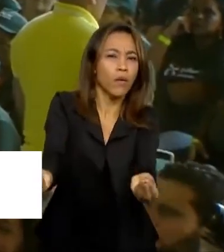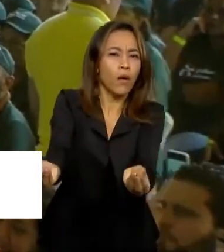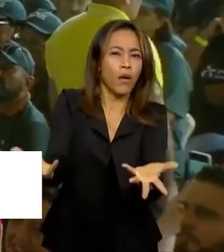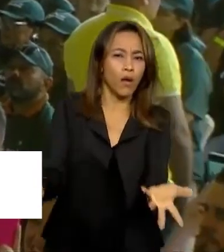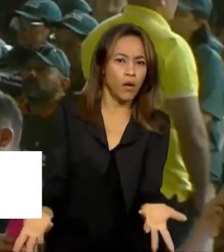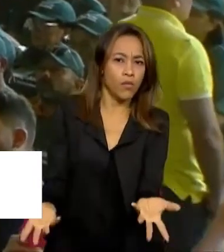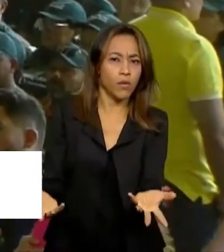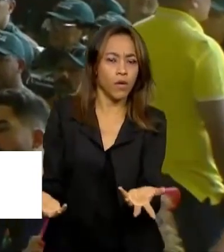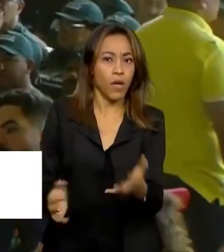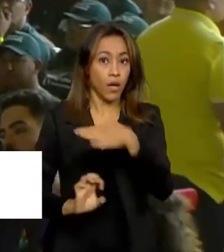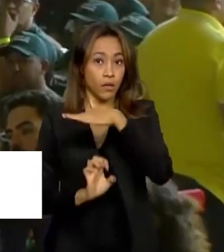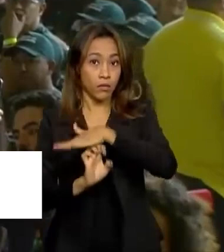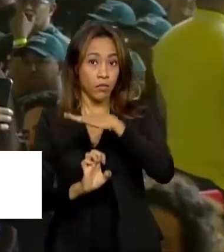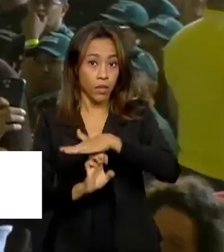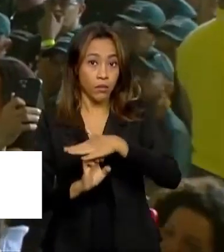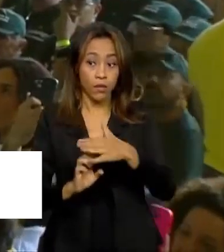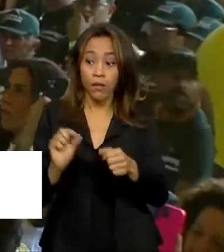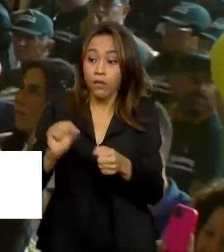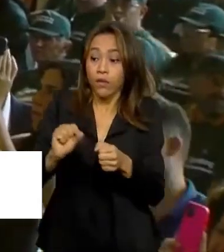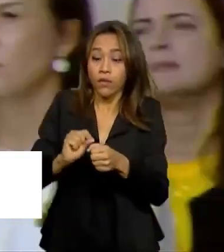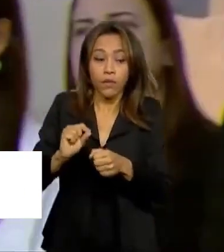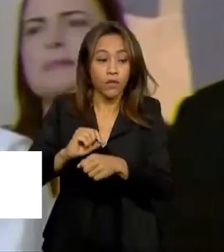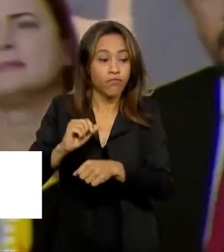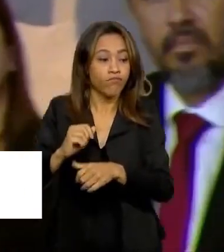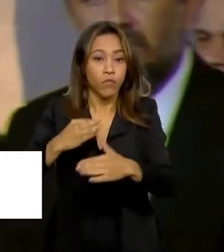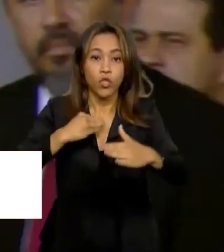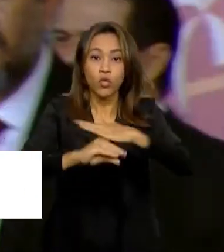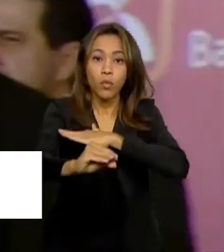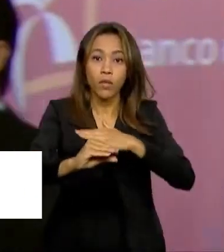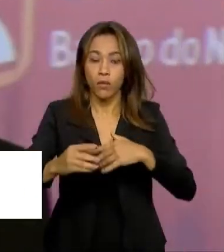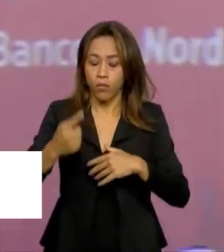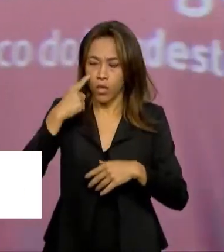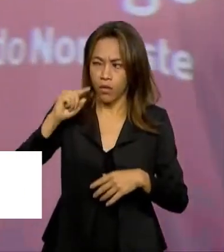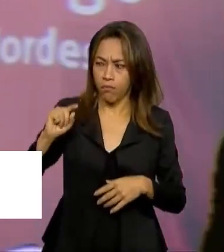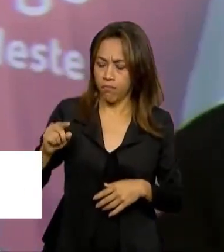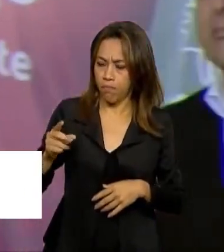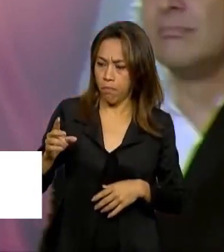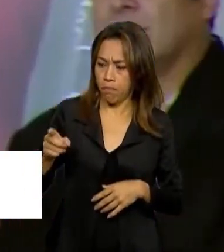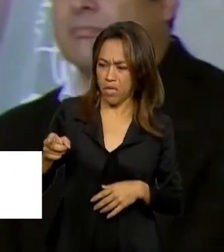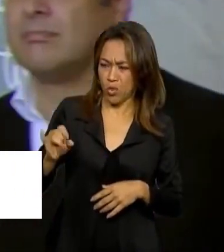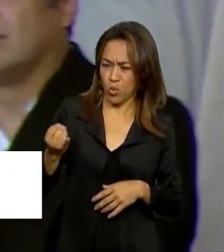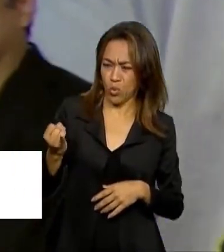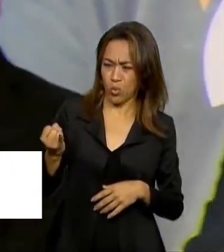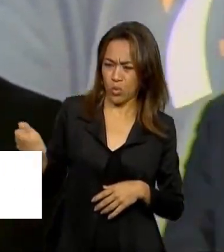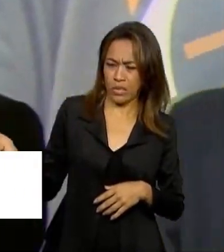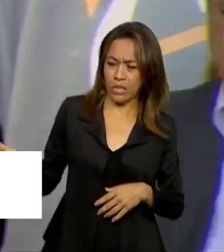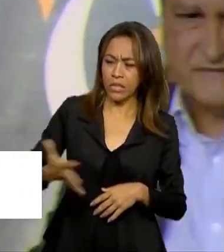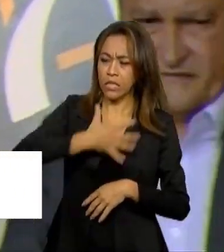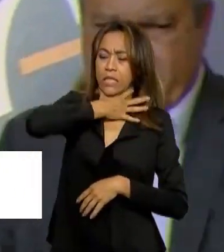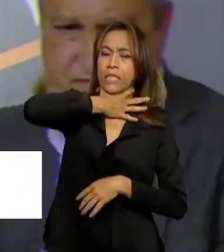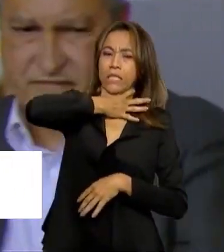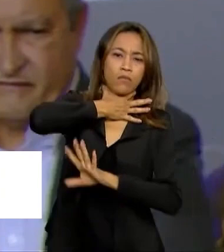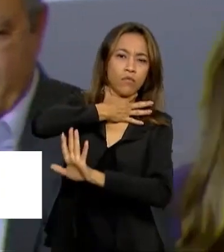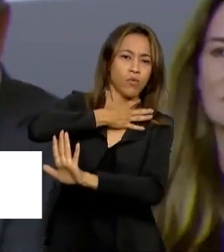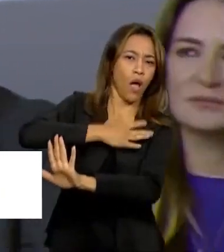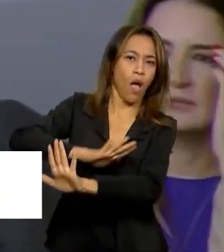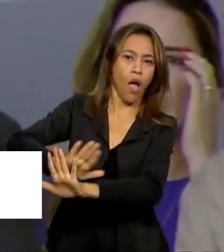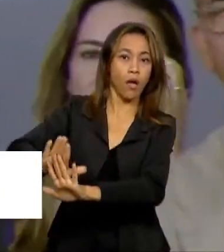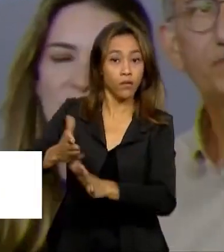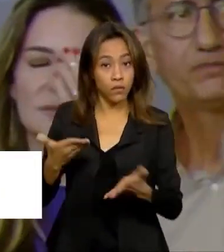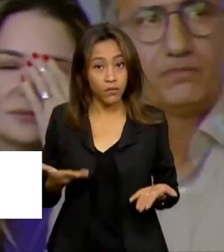vai fazer um investimento qualquer se ele vai pegar a taxa de juros muito alta? Então nós vamos